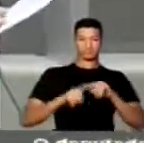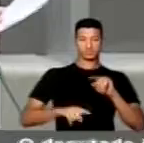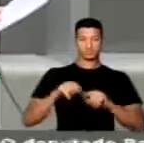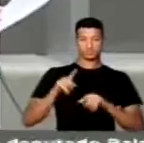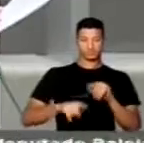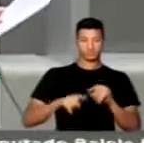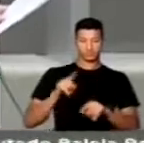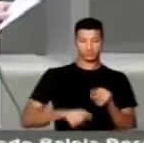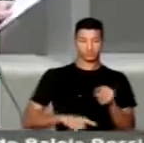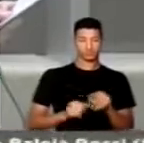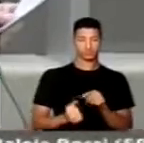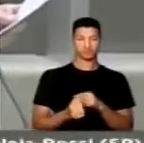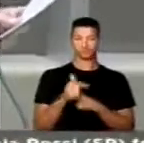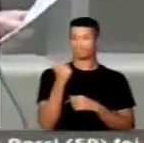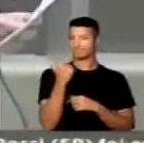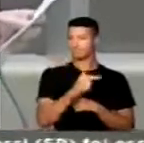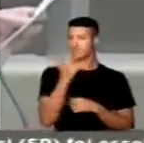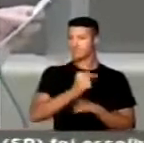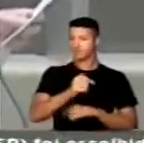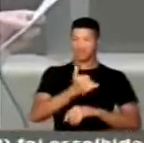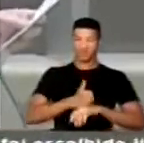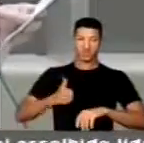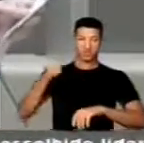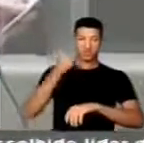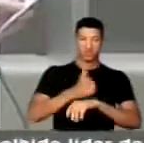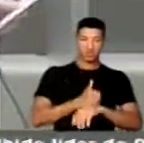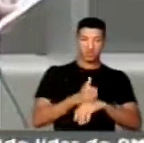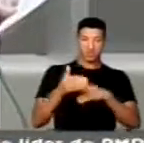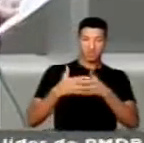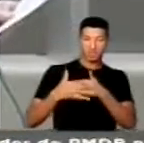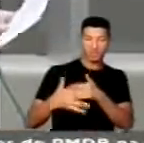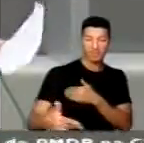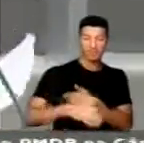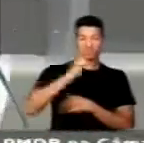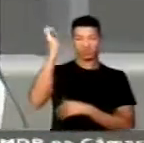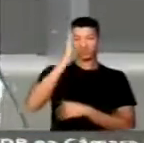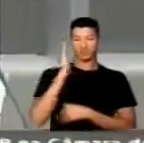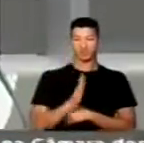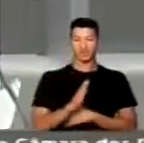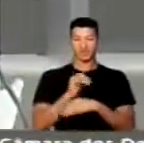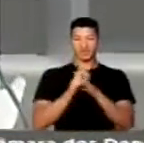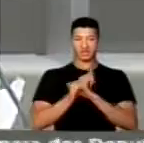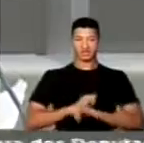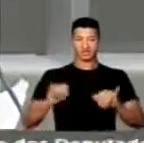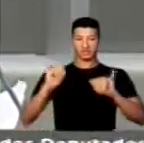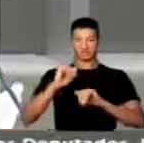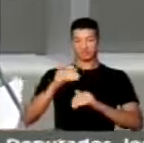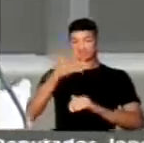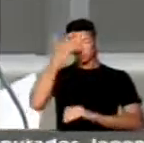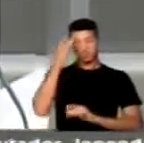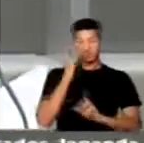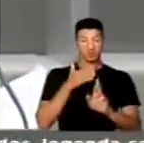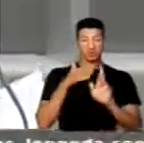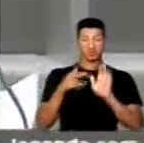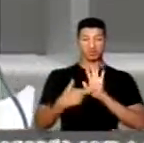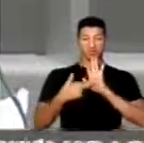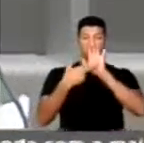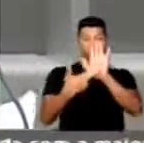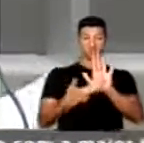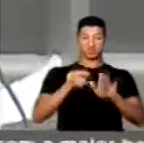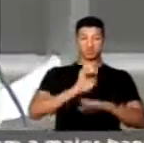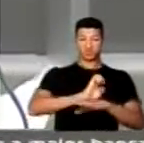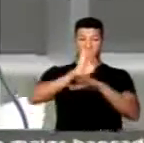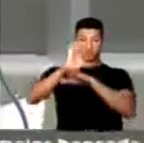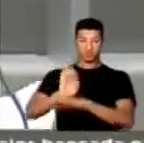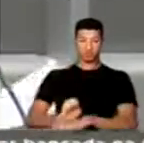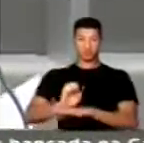matéria: não há golpe em curso no Brasil, diz representante dos